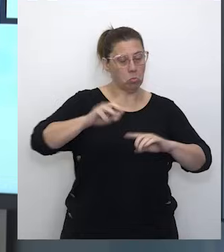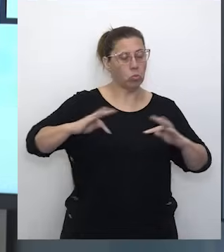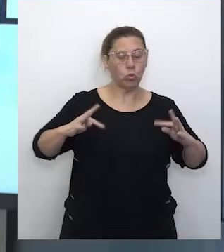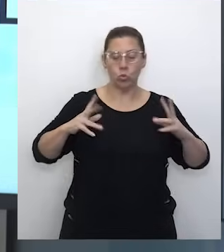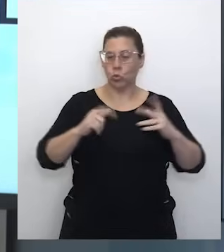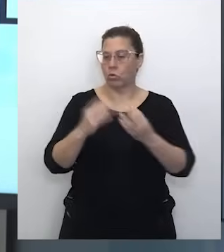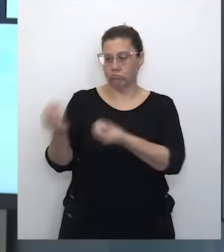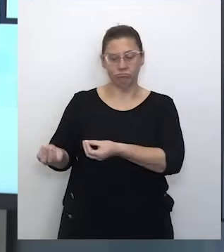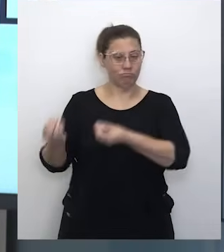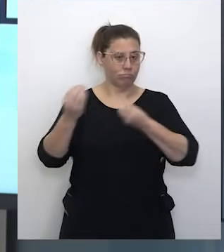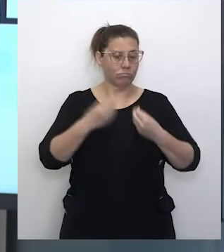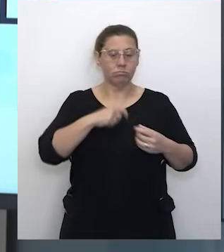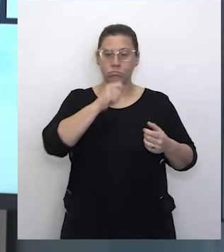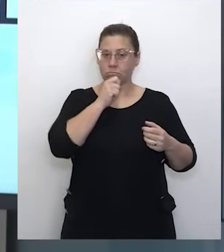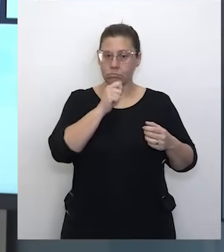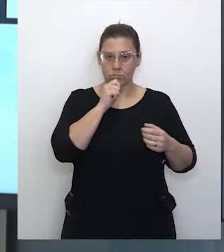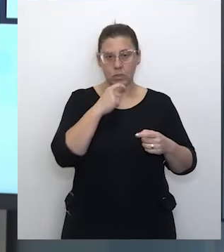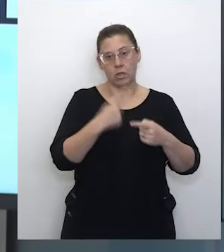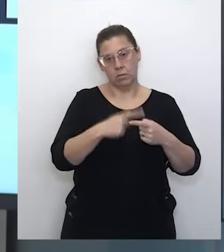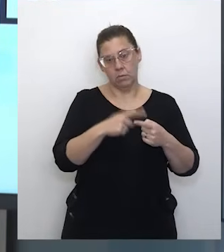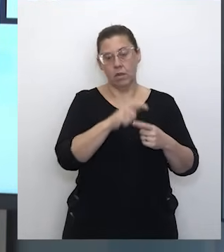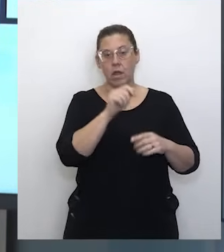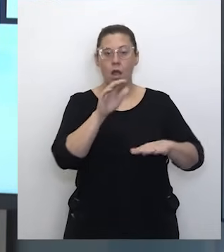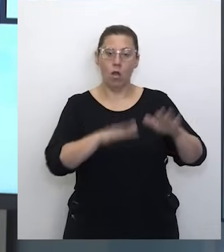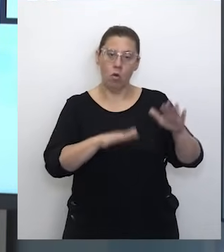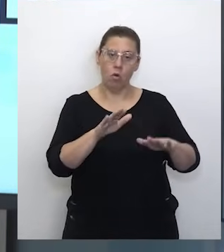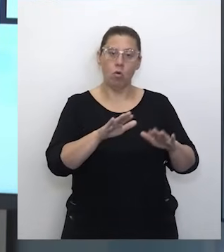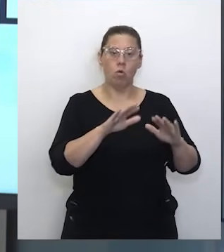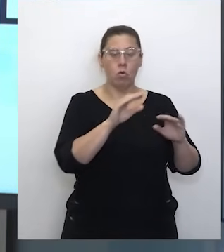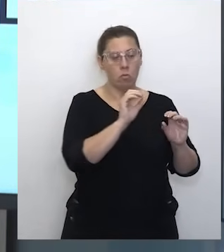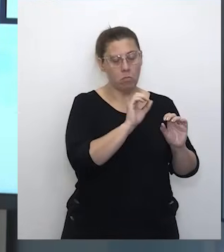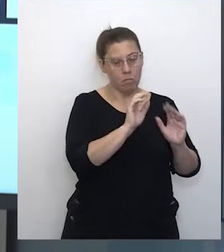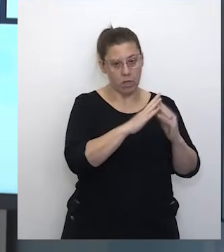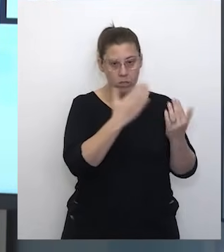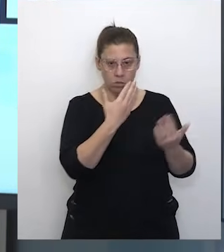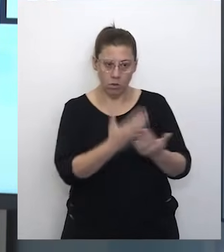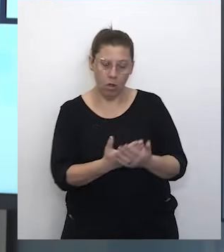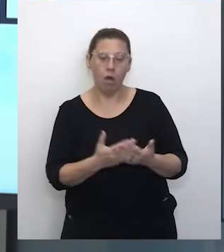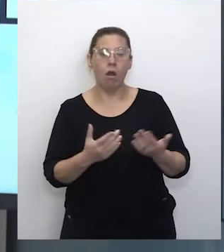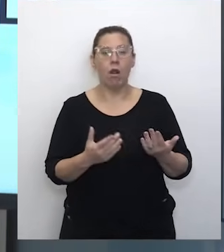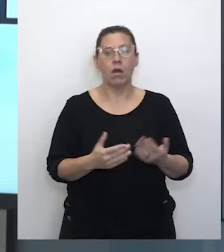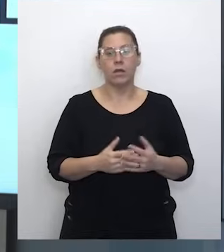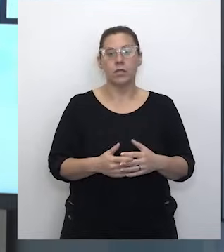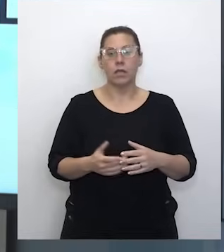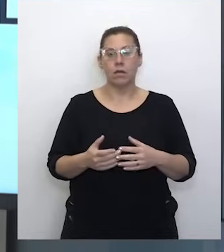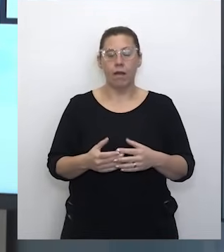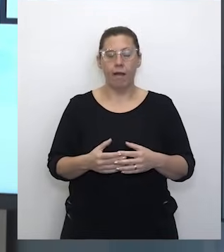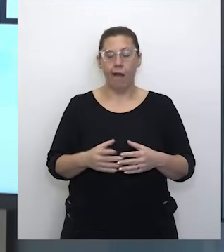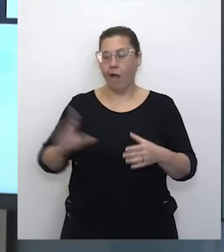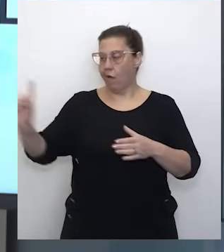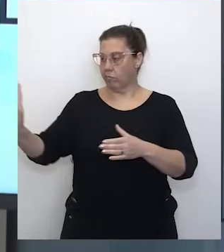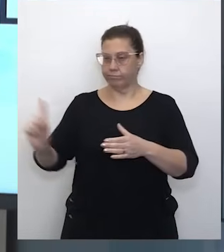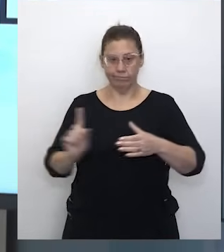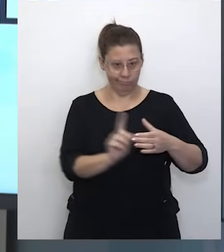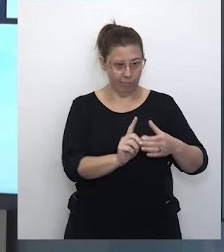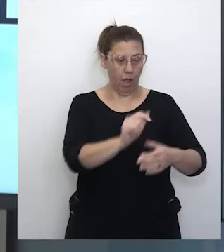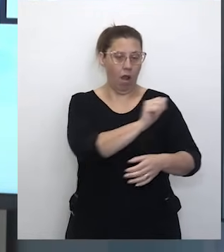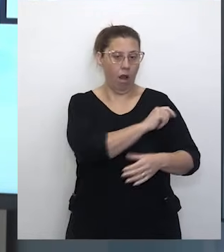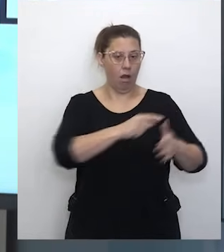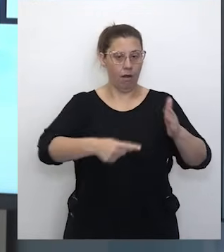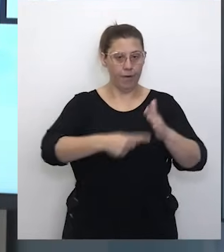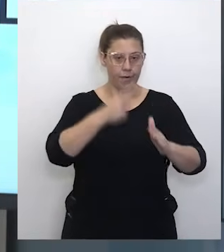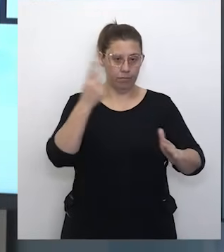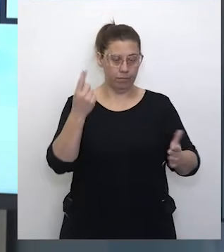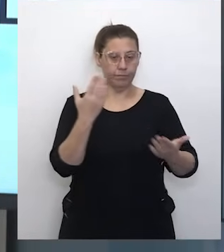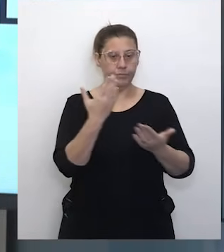materiais, e também porque algumas escolas estão trabalhando em esquema de rodízio, estão recebendo seus alunos pela primeira vez na escola, estão